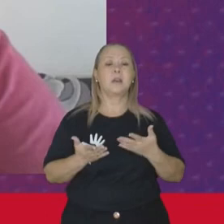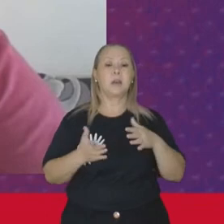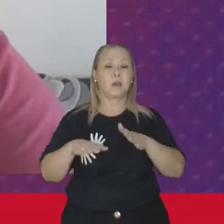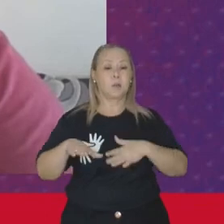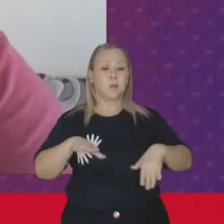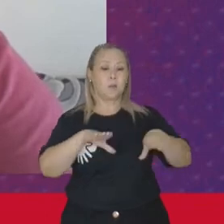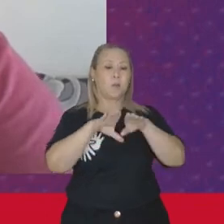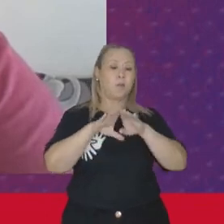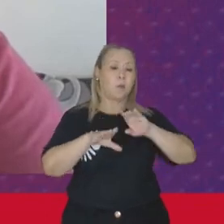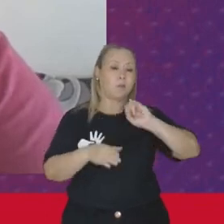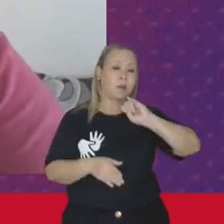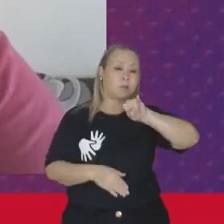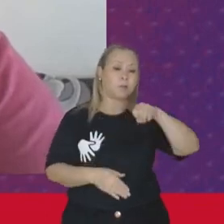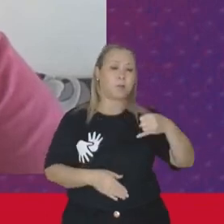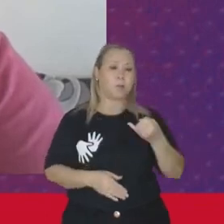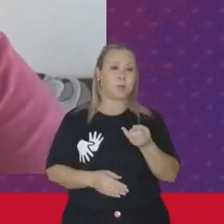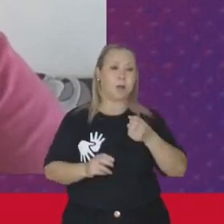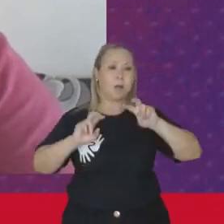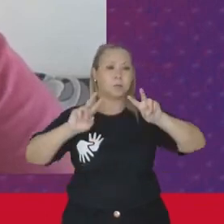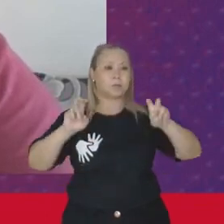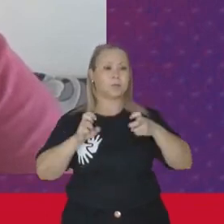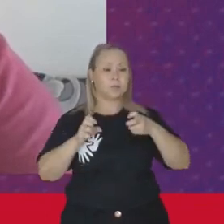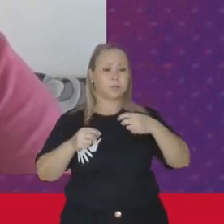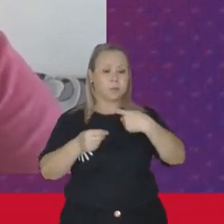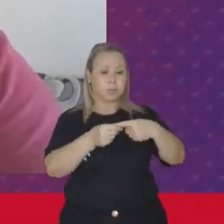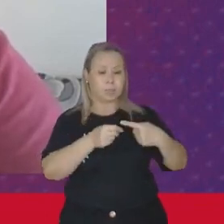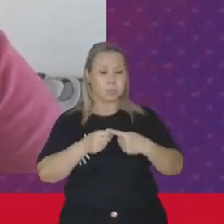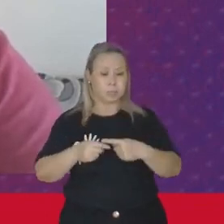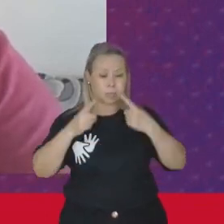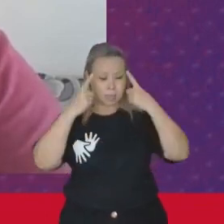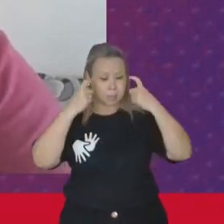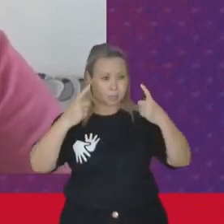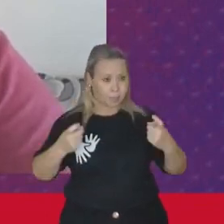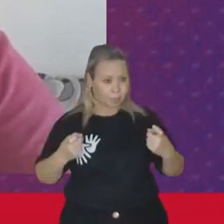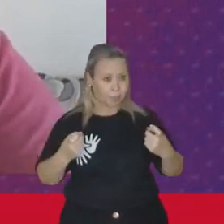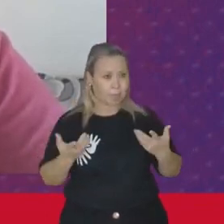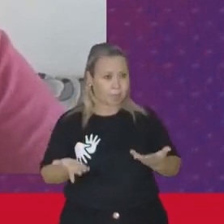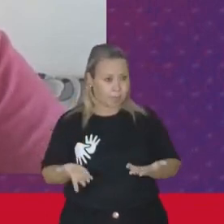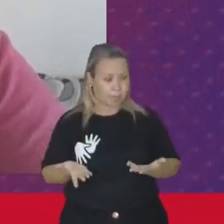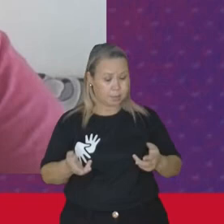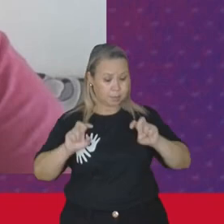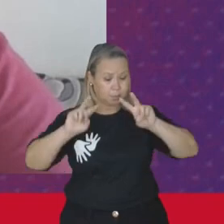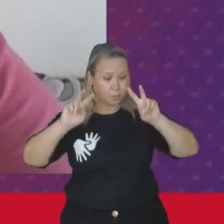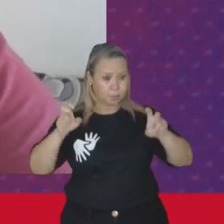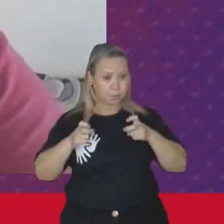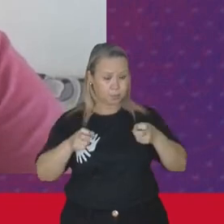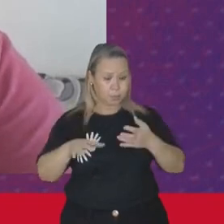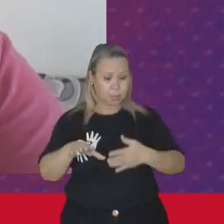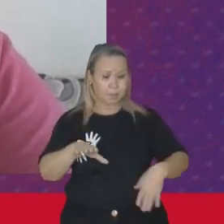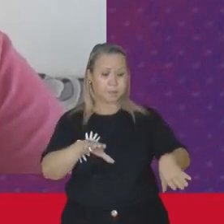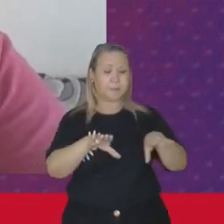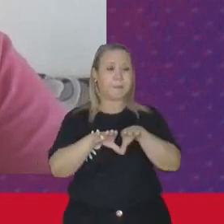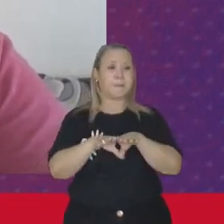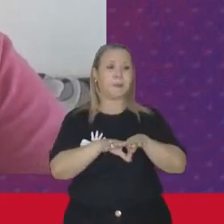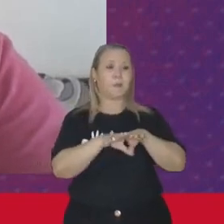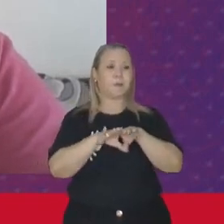de oportunidades, o tema das violências, o tema da igualdade